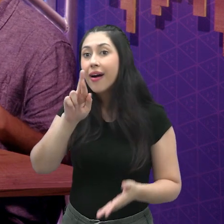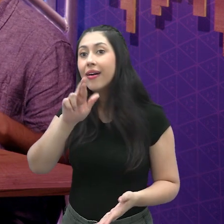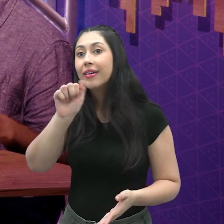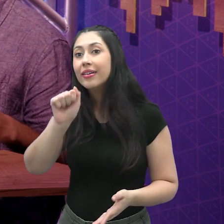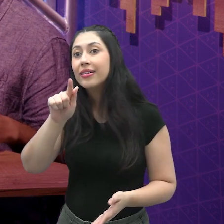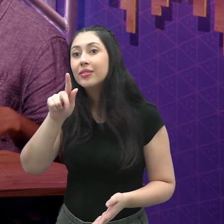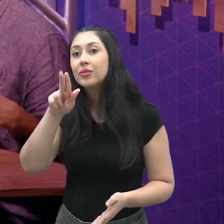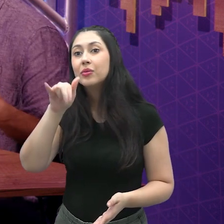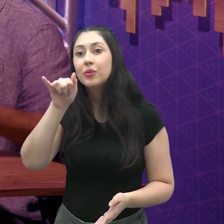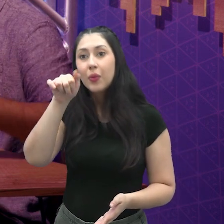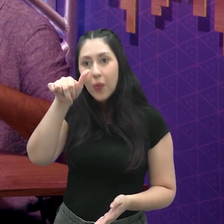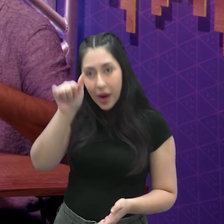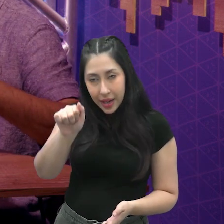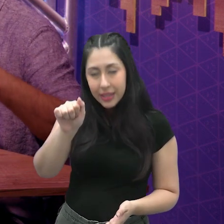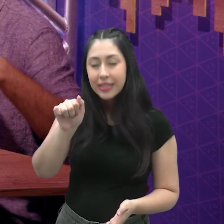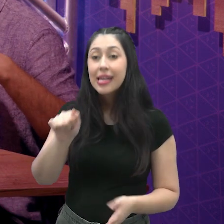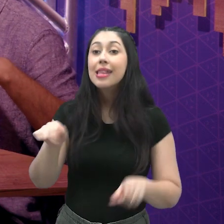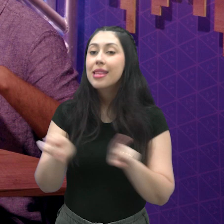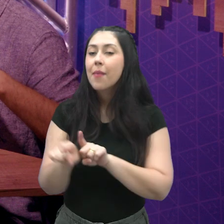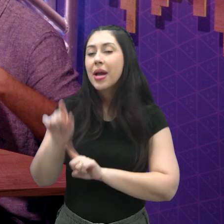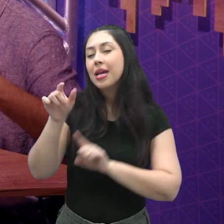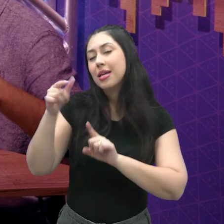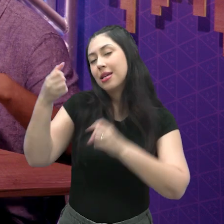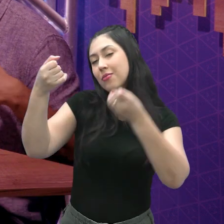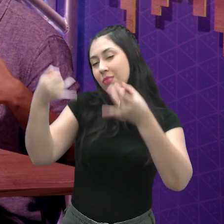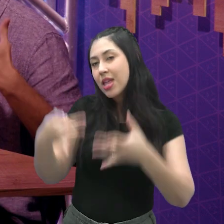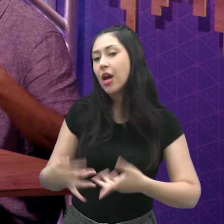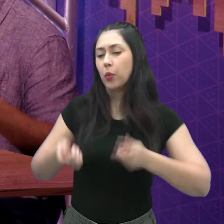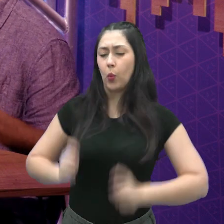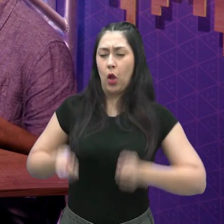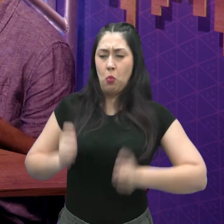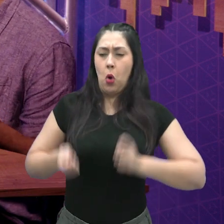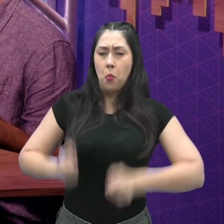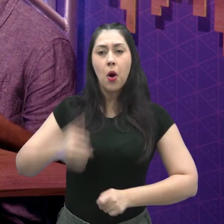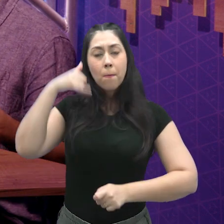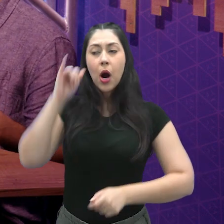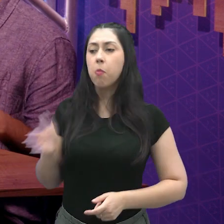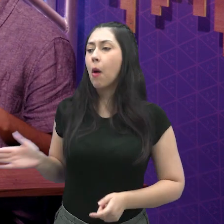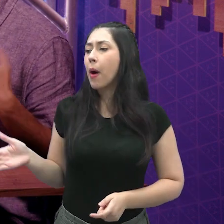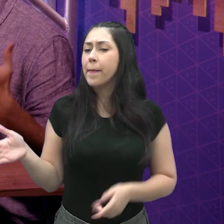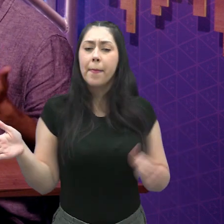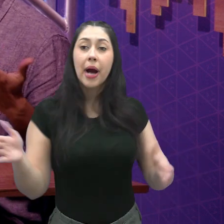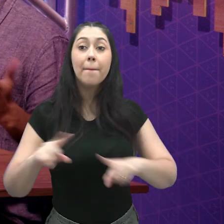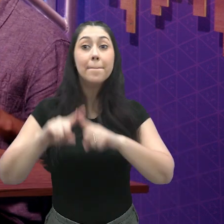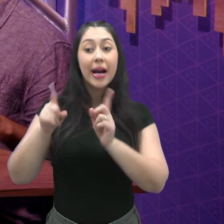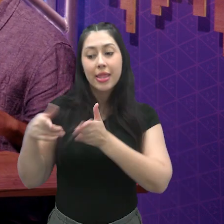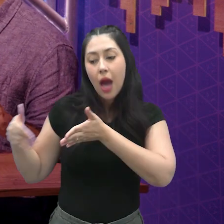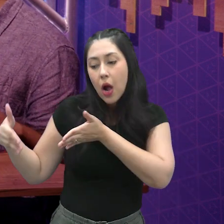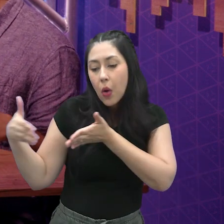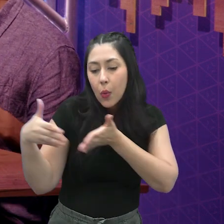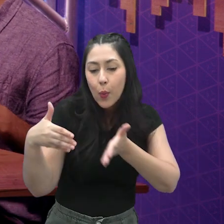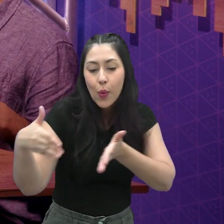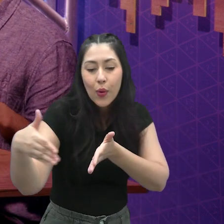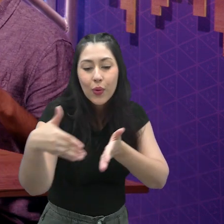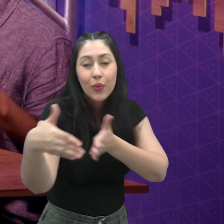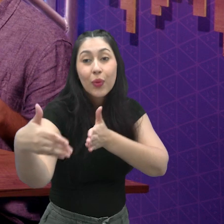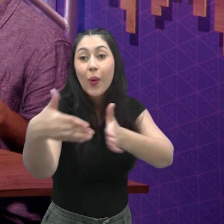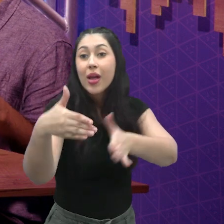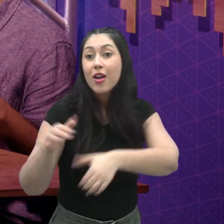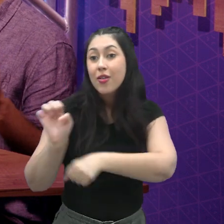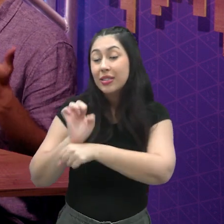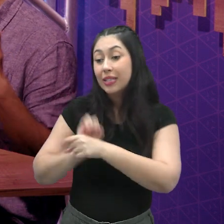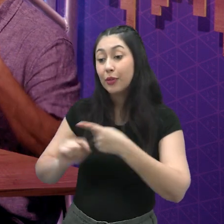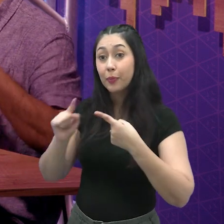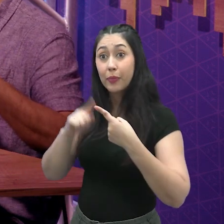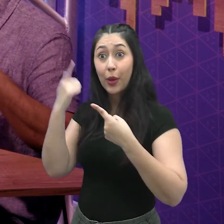relata a história também de uma companhia tocando gado, mas atravessando o rio Araguaia, que corta